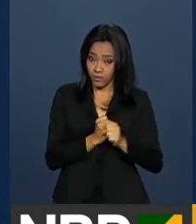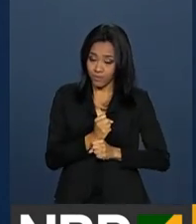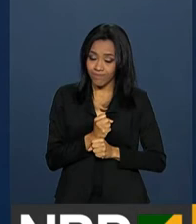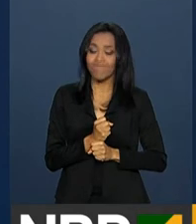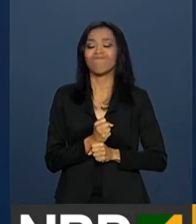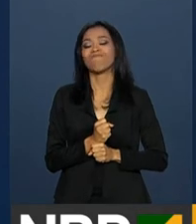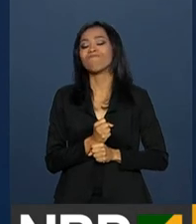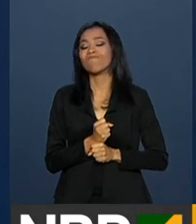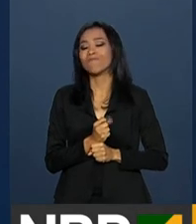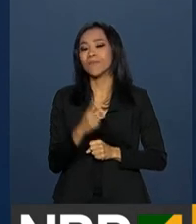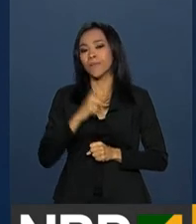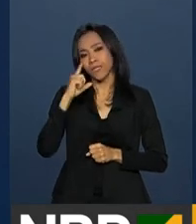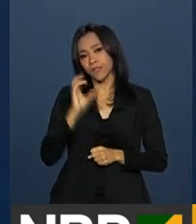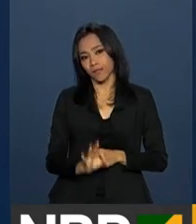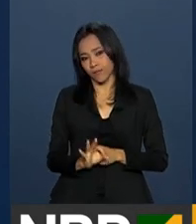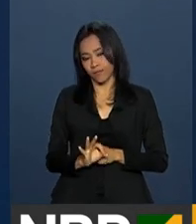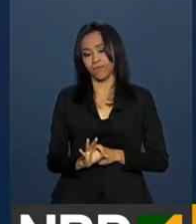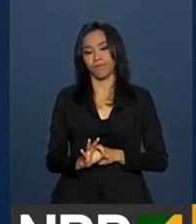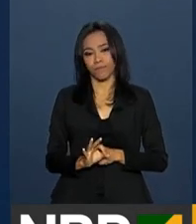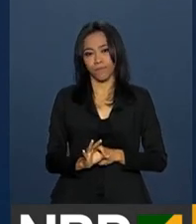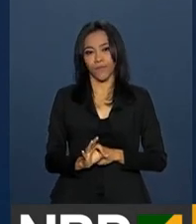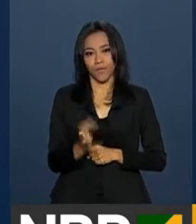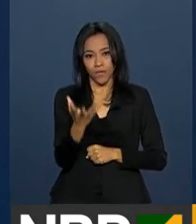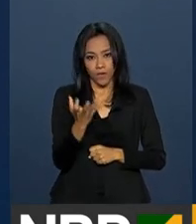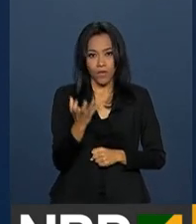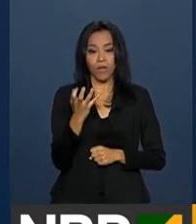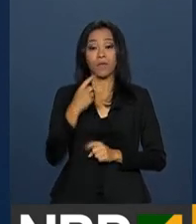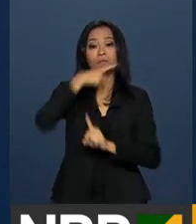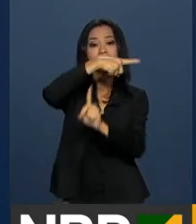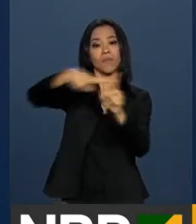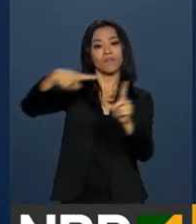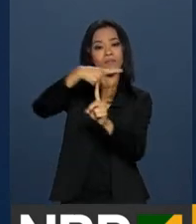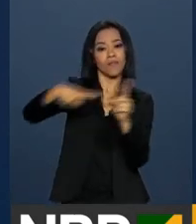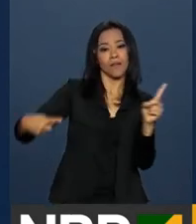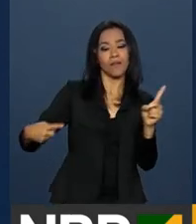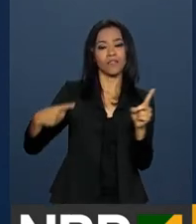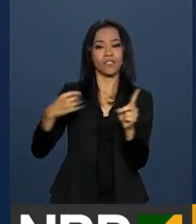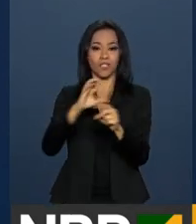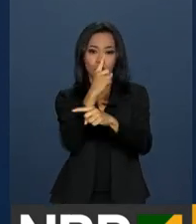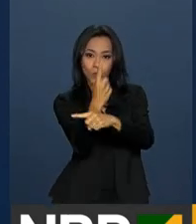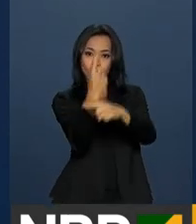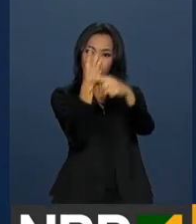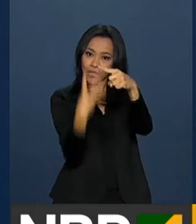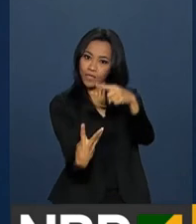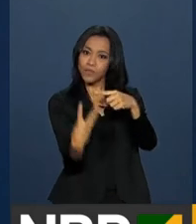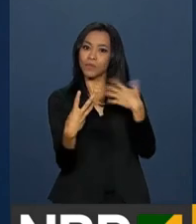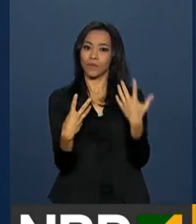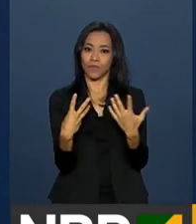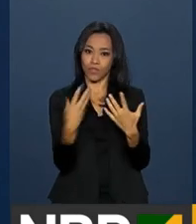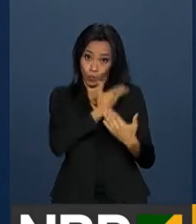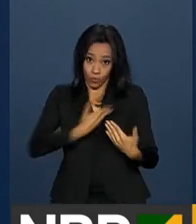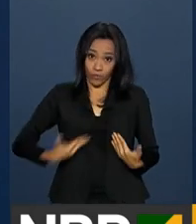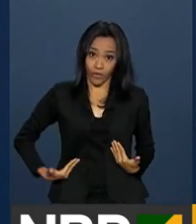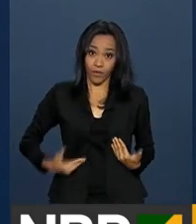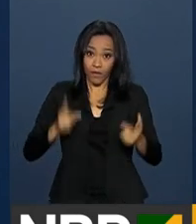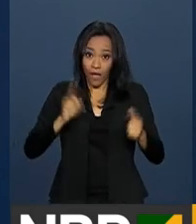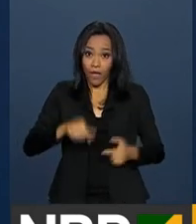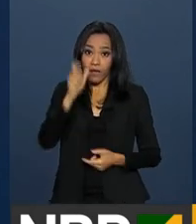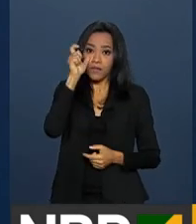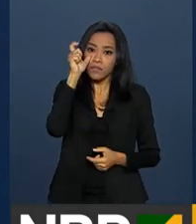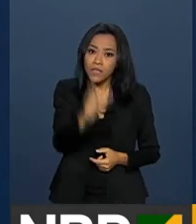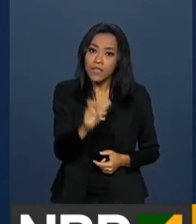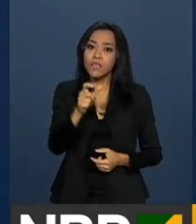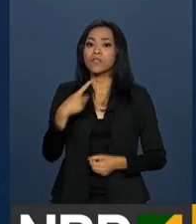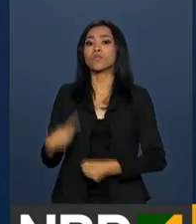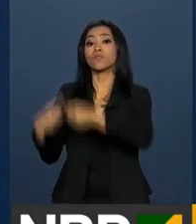tenho absoluta convicção. Eu quero que pelo menos metade desse 1/3 seja direcionado aos interesses